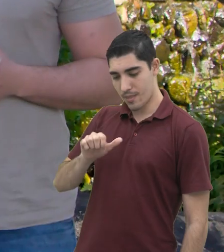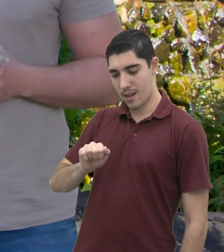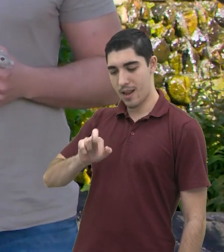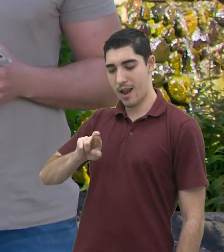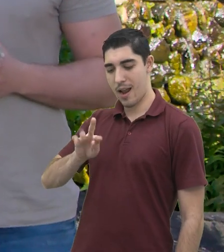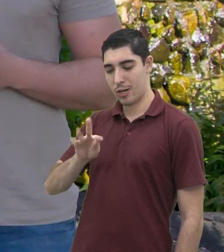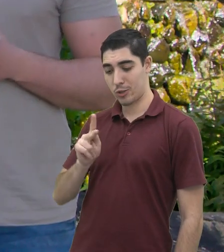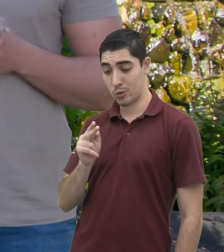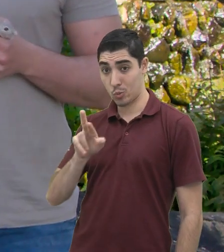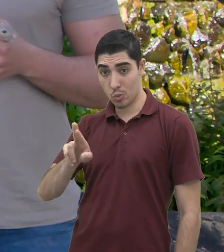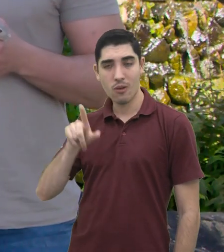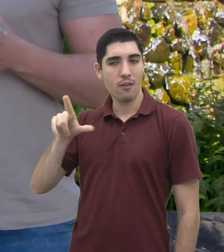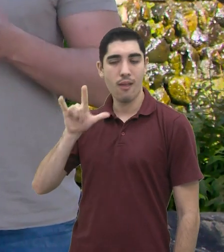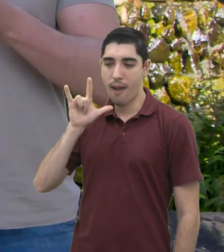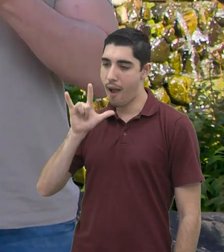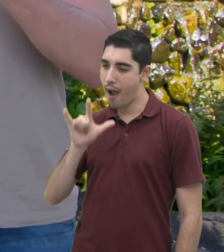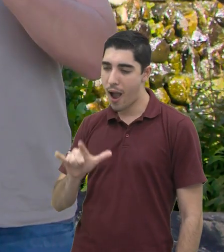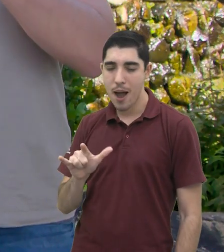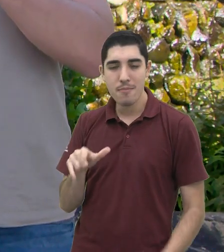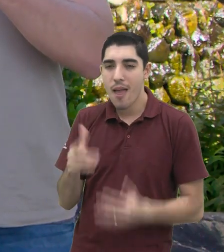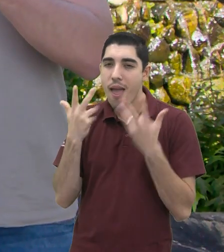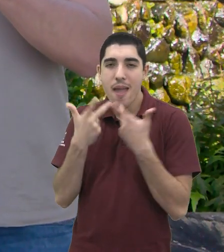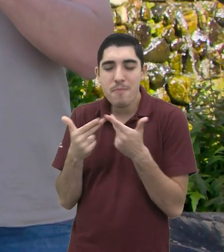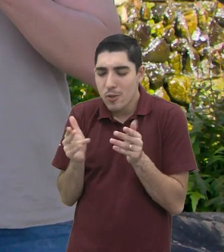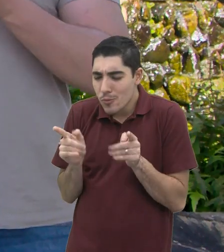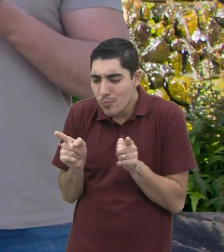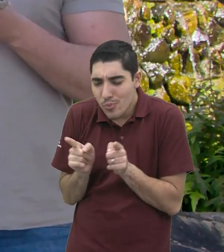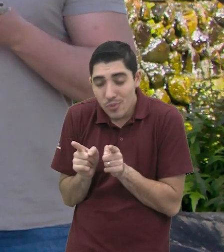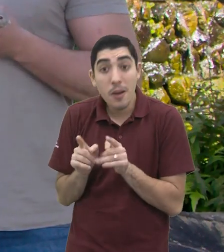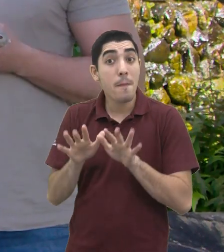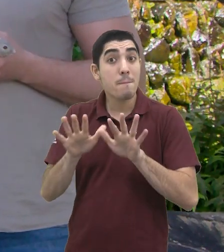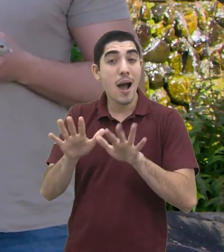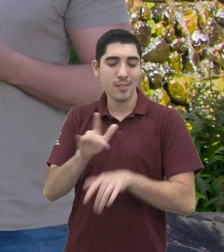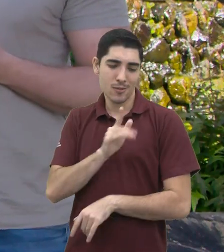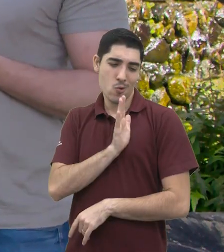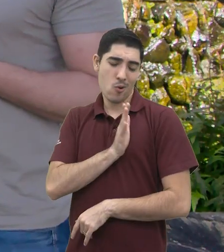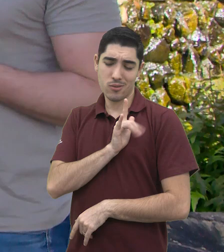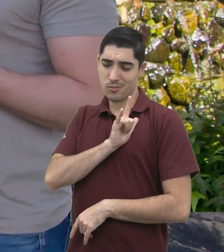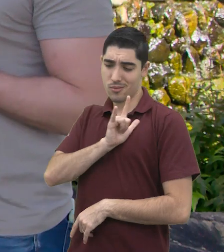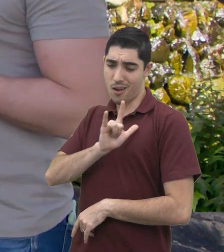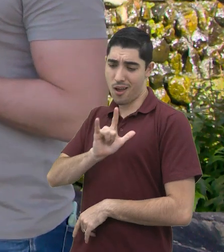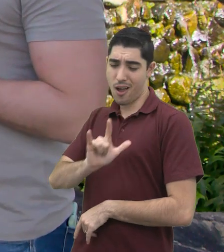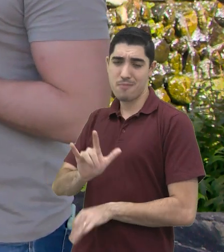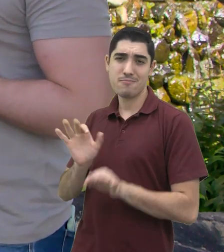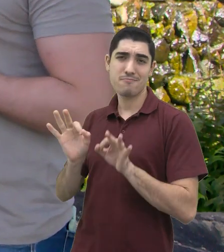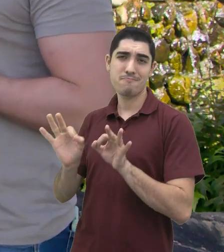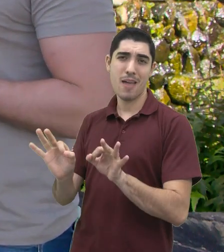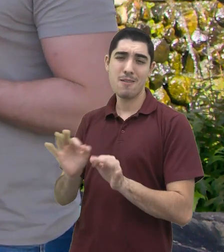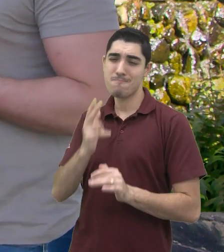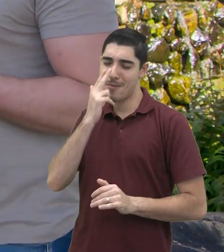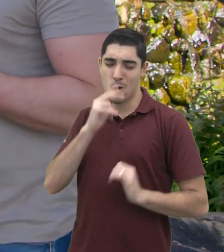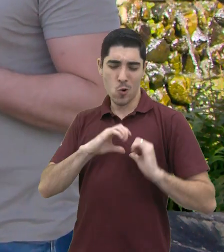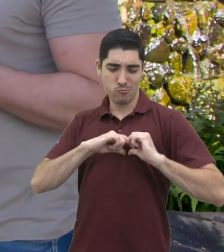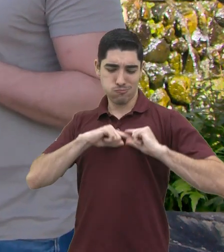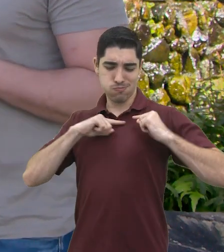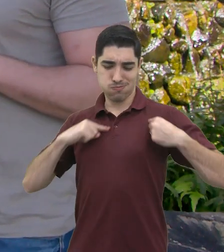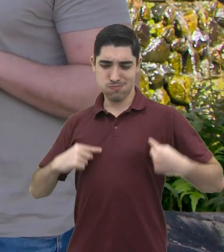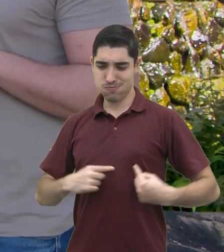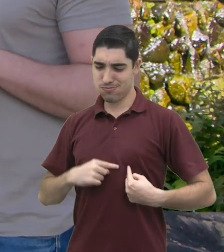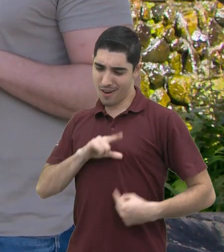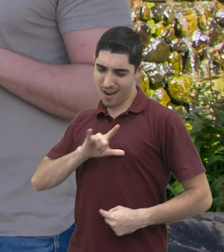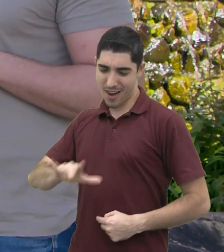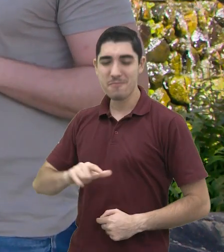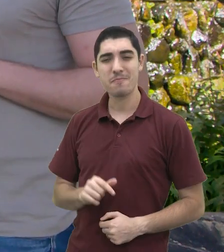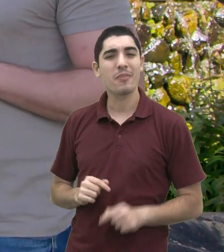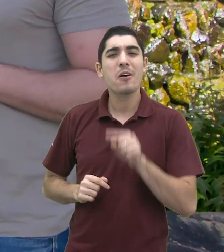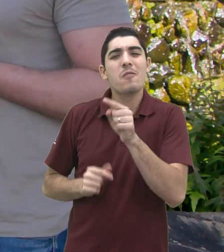O Arthur é um cara doido por esses bichinhos assim, ó, que são pequenininhos, mas que tem um lugar grande no seu coração, não é isso? Como